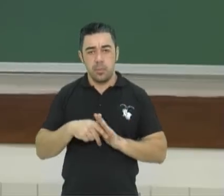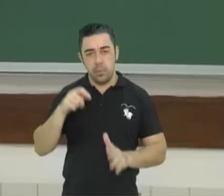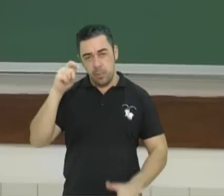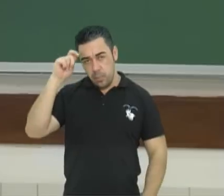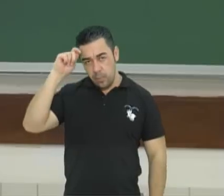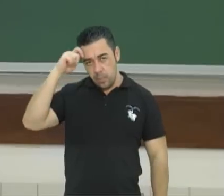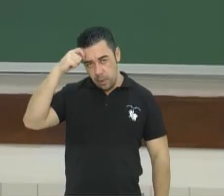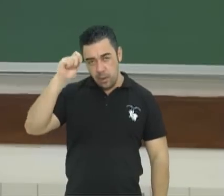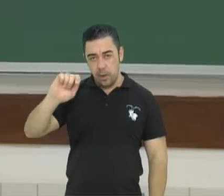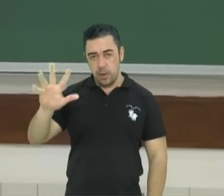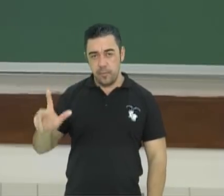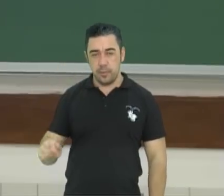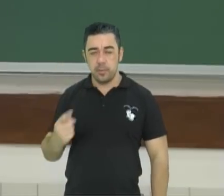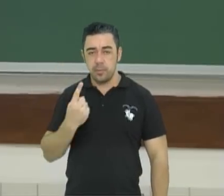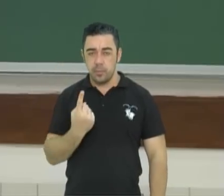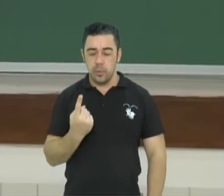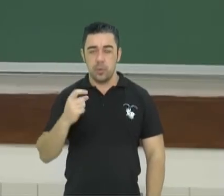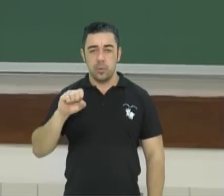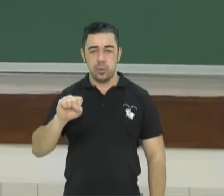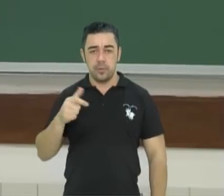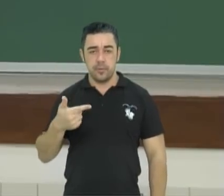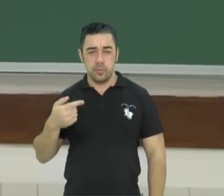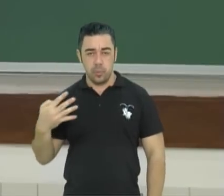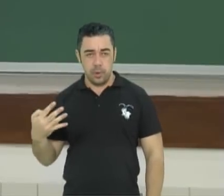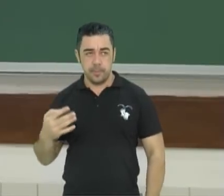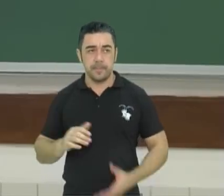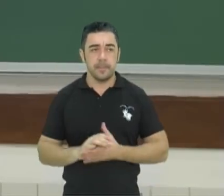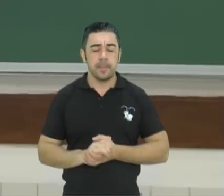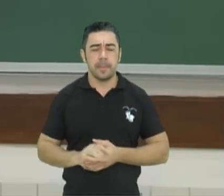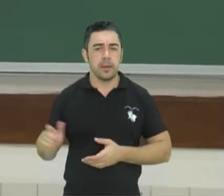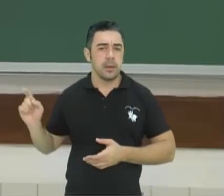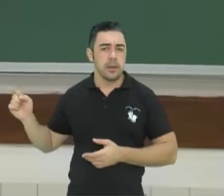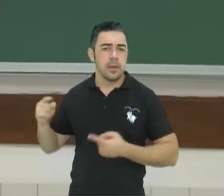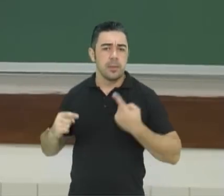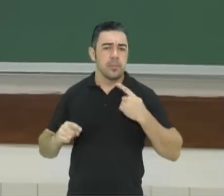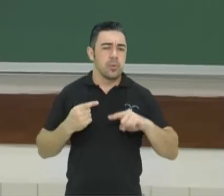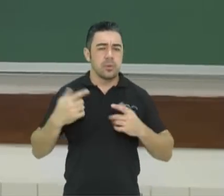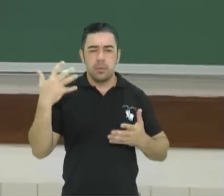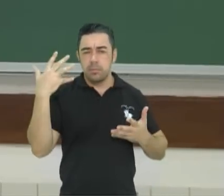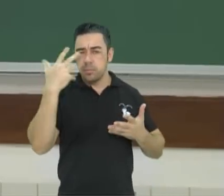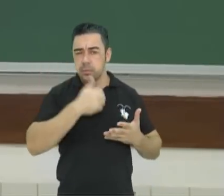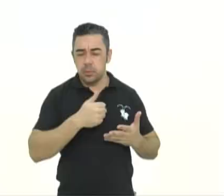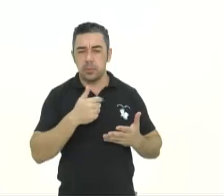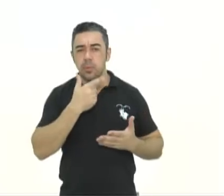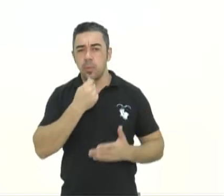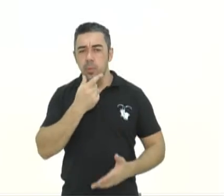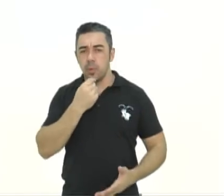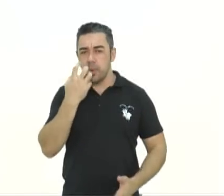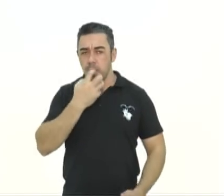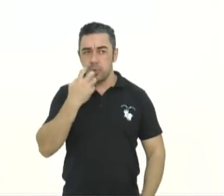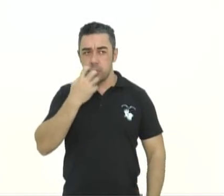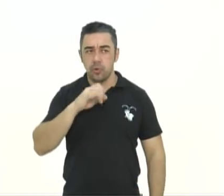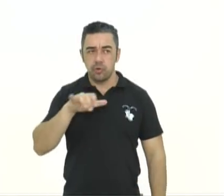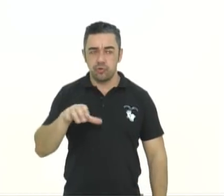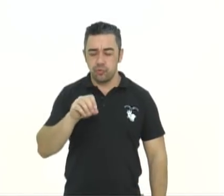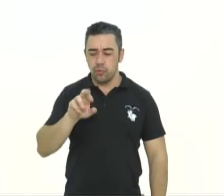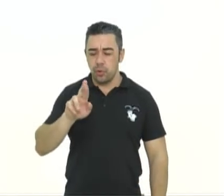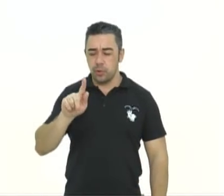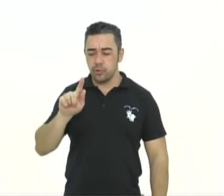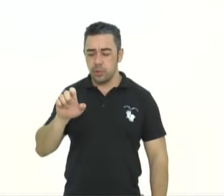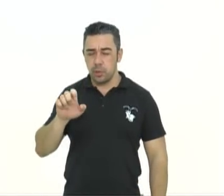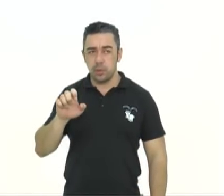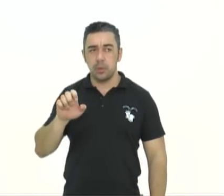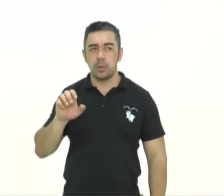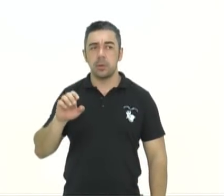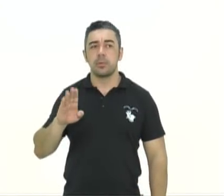de 1824. Tem uma música muito bonita do Jorge Benjor, trago aqui para vocês, que ele traz, né, essas letras